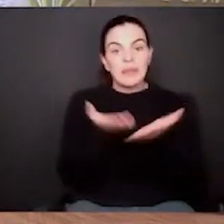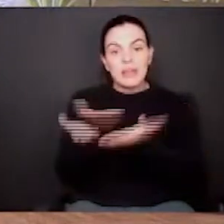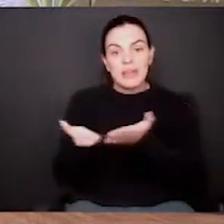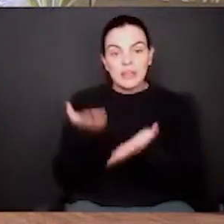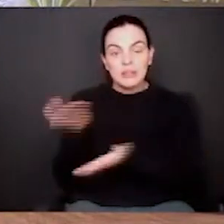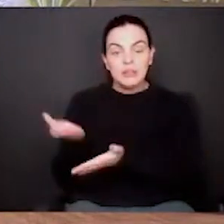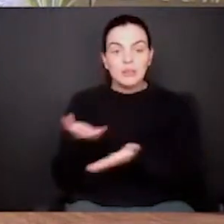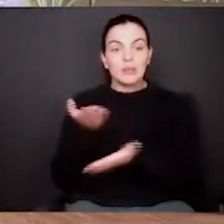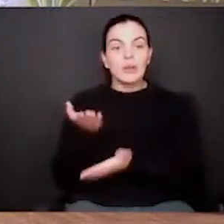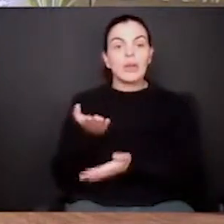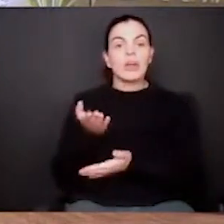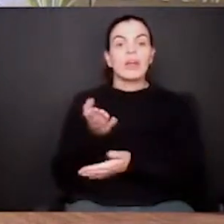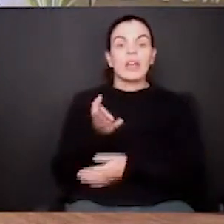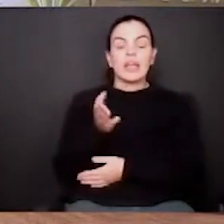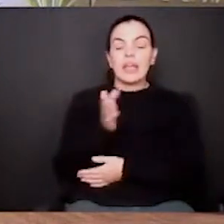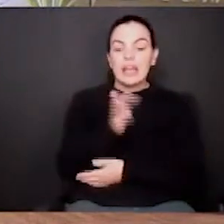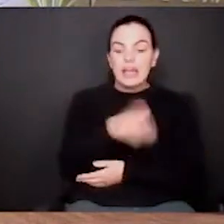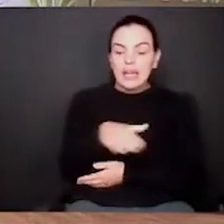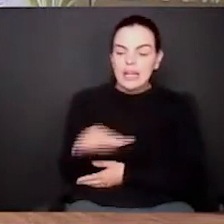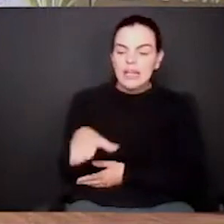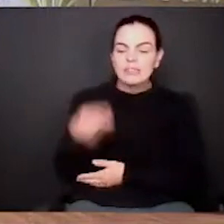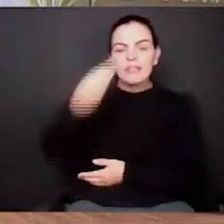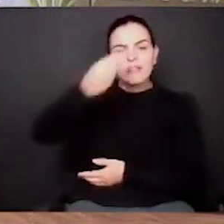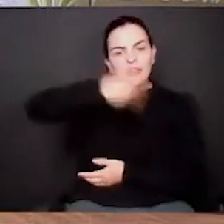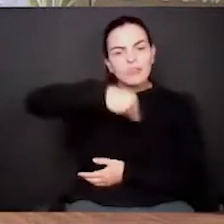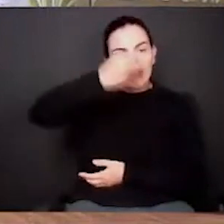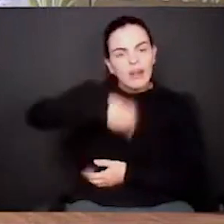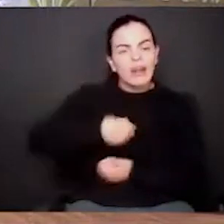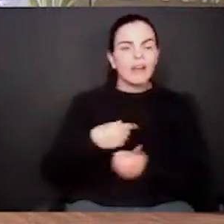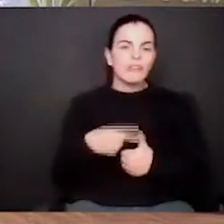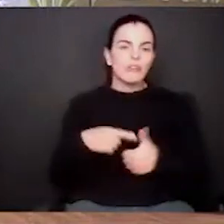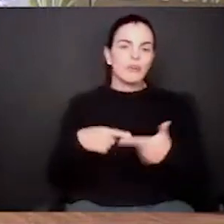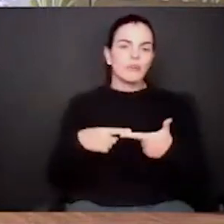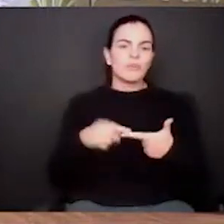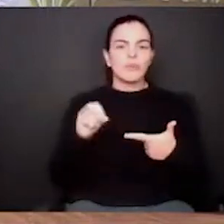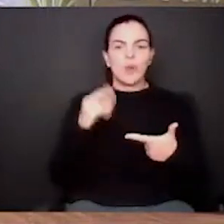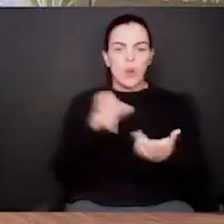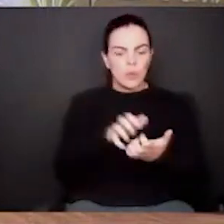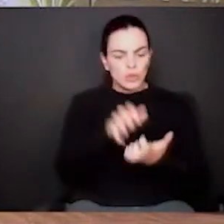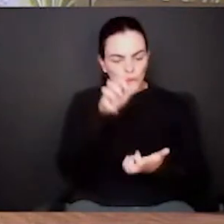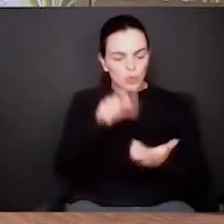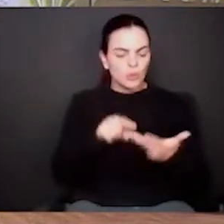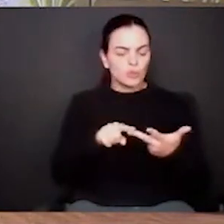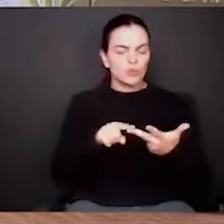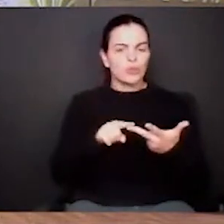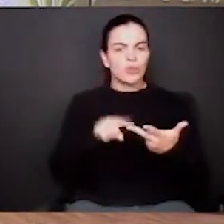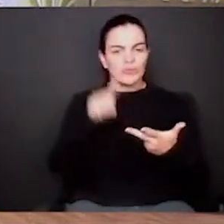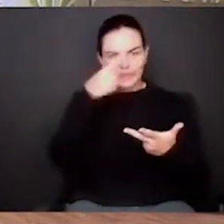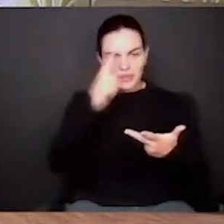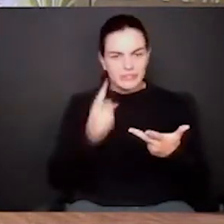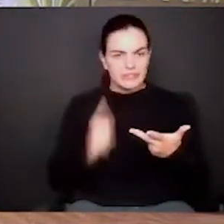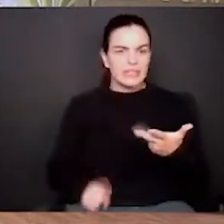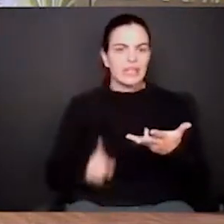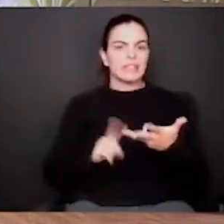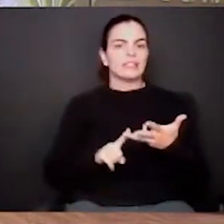criança vulnerável, quando nós temos prerrogativas para o idoso, para o deficiente físico, para a